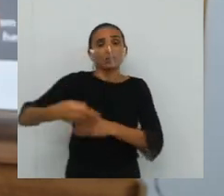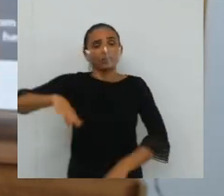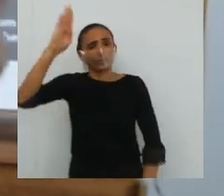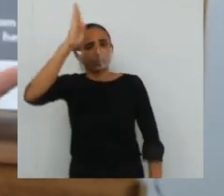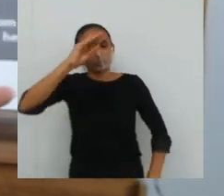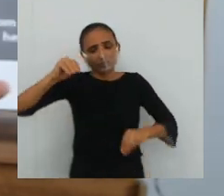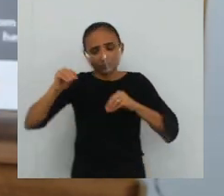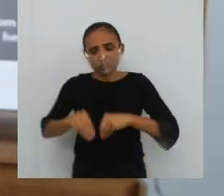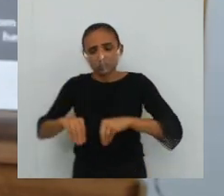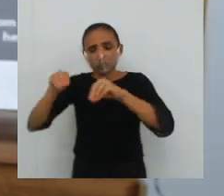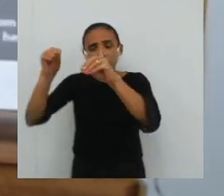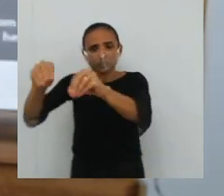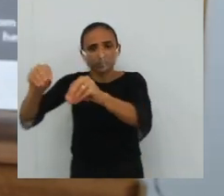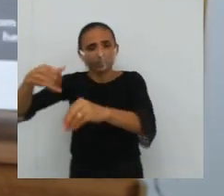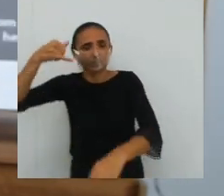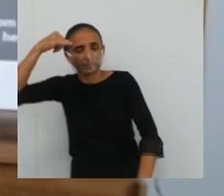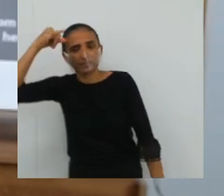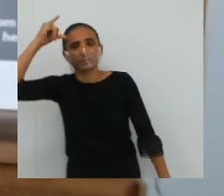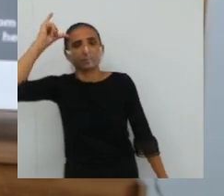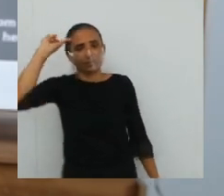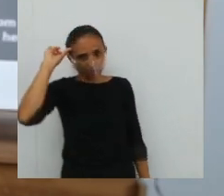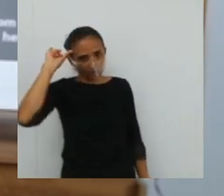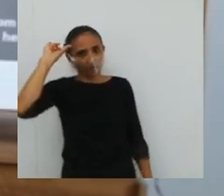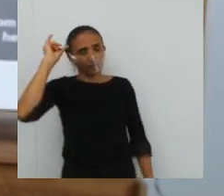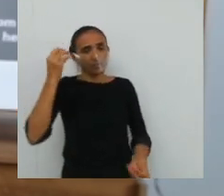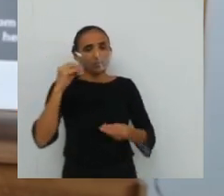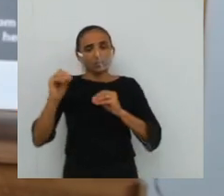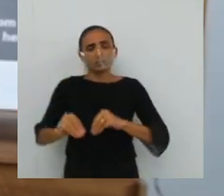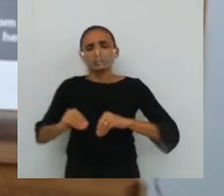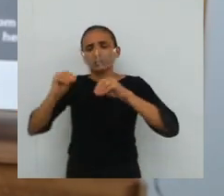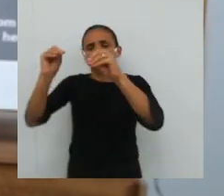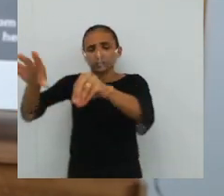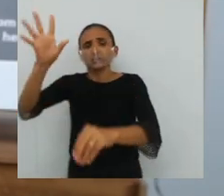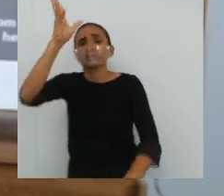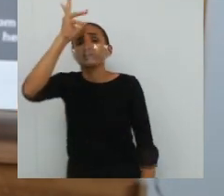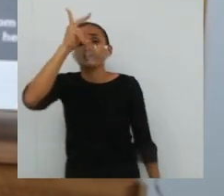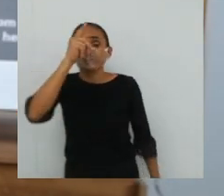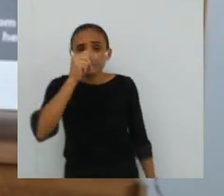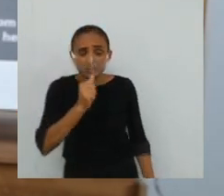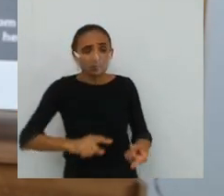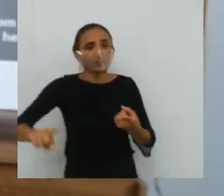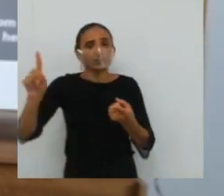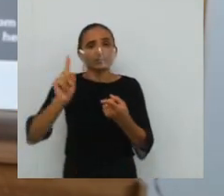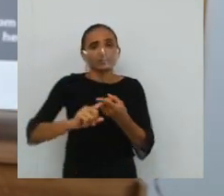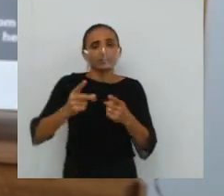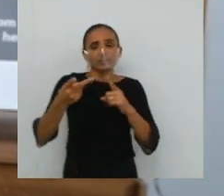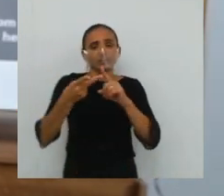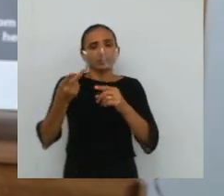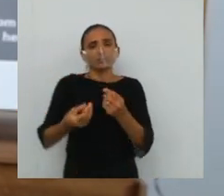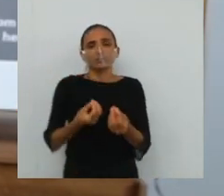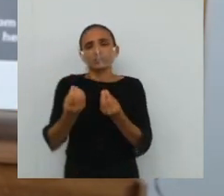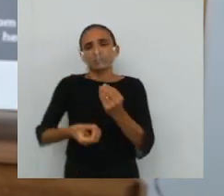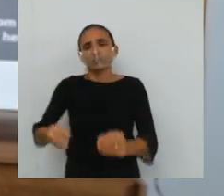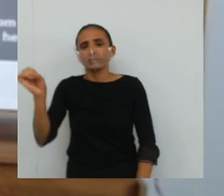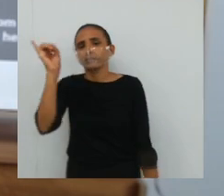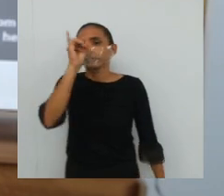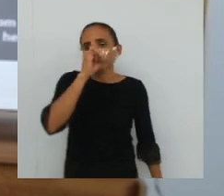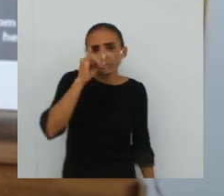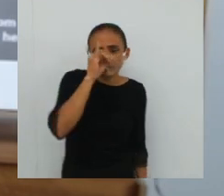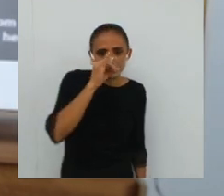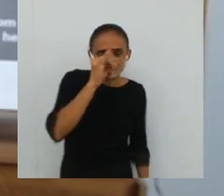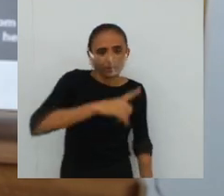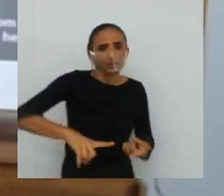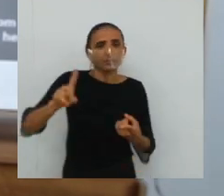bovina do planeta, certo? O maior exportador também de frangos e o segundo maior exportador de suínos. Então, o